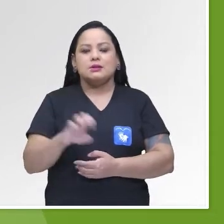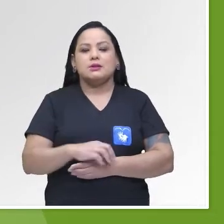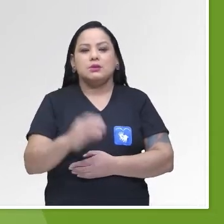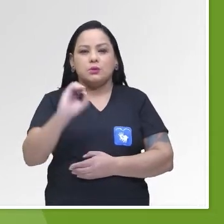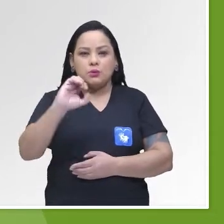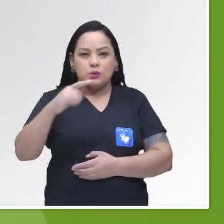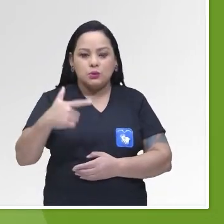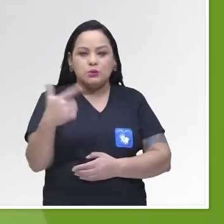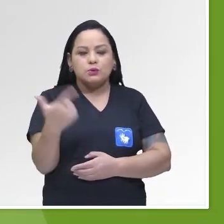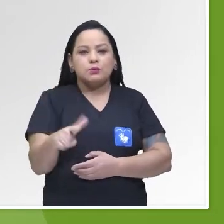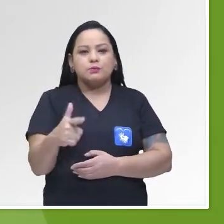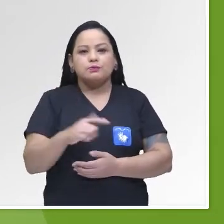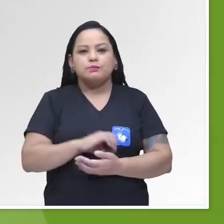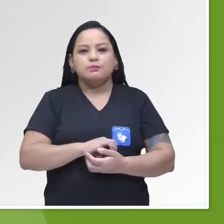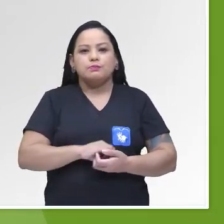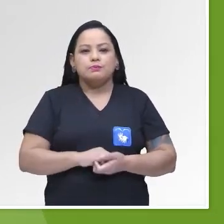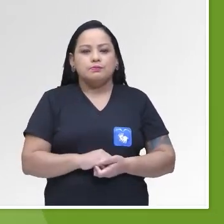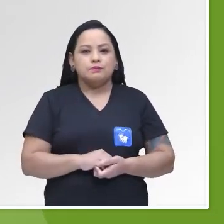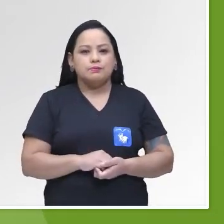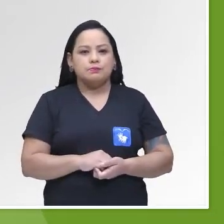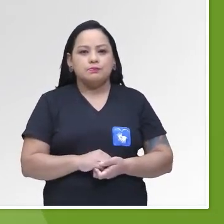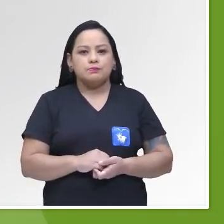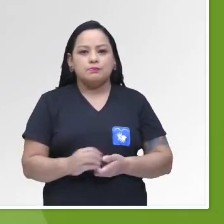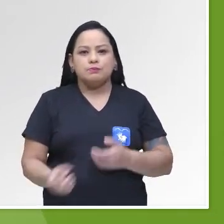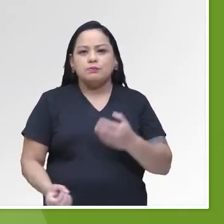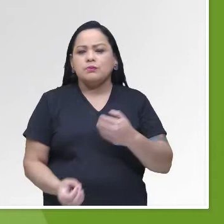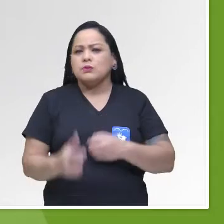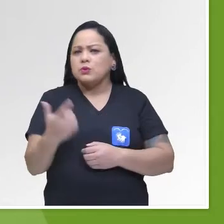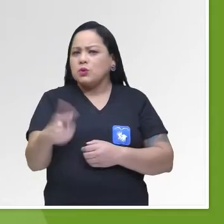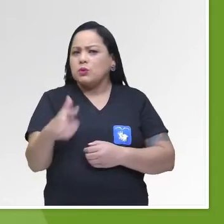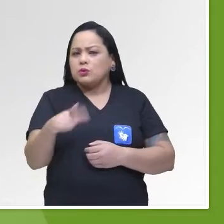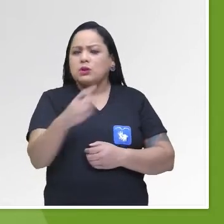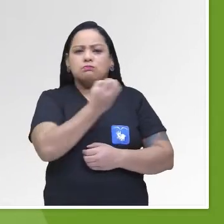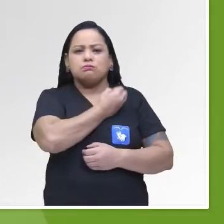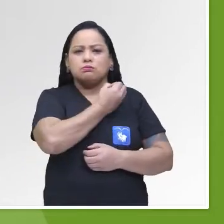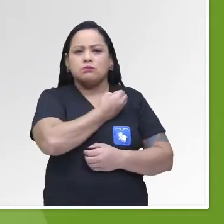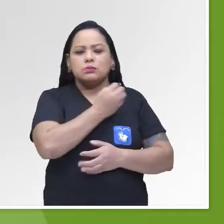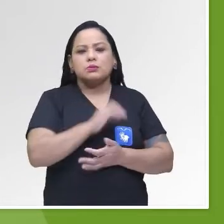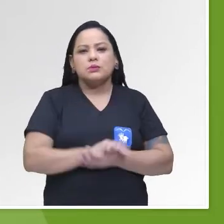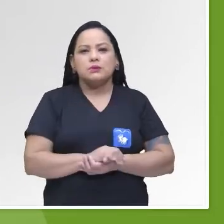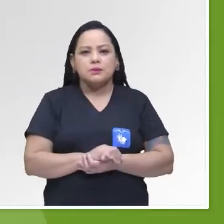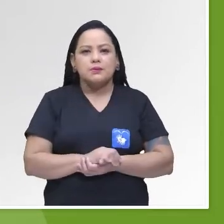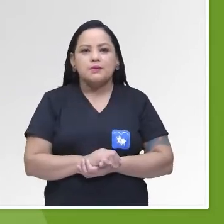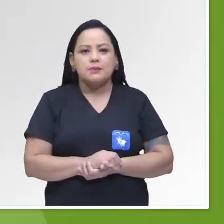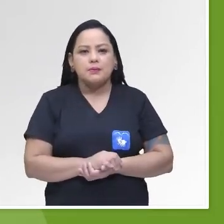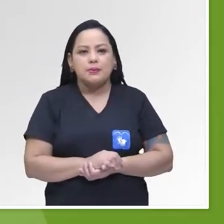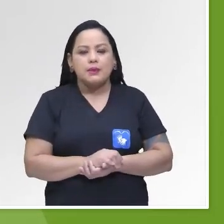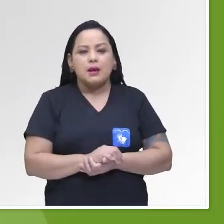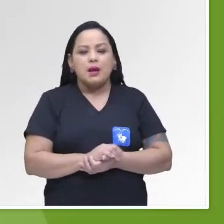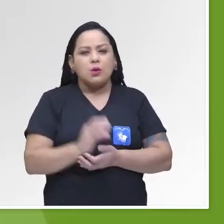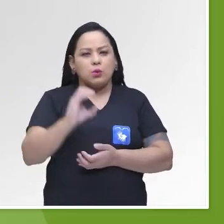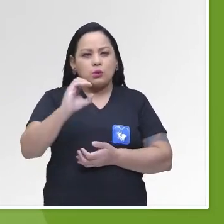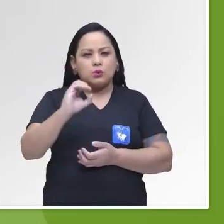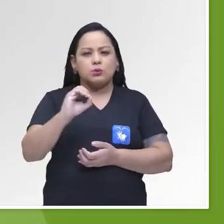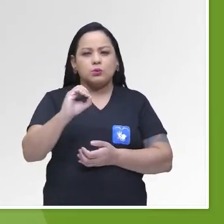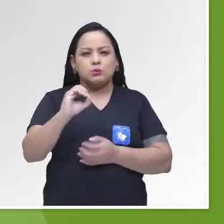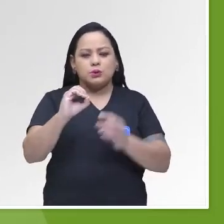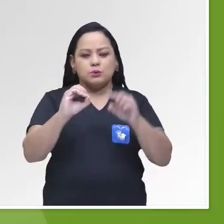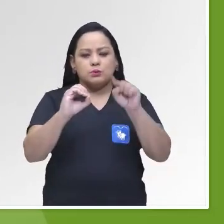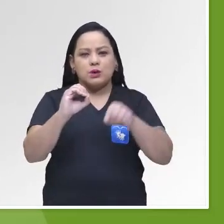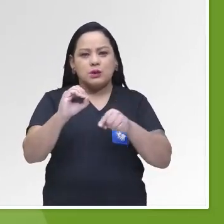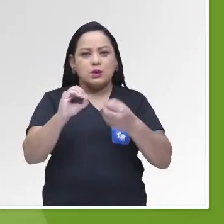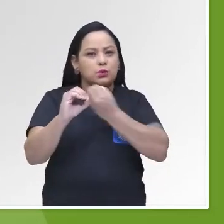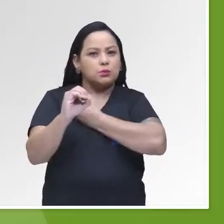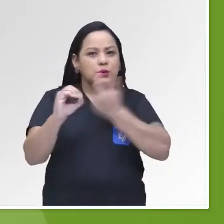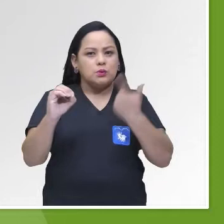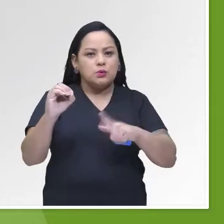ele não aparece coeficiente dele. Quando ele está oculto aqui, ó, o coeficiente